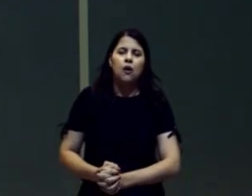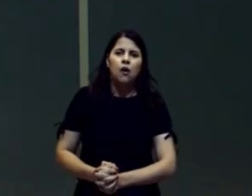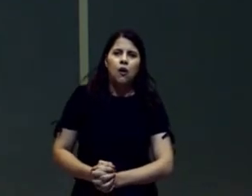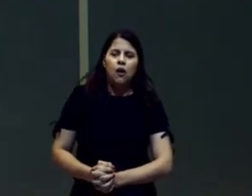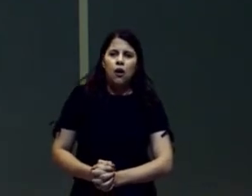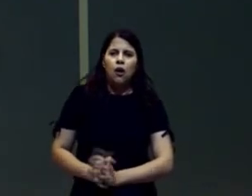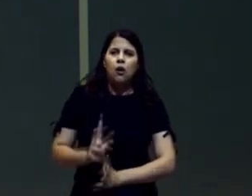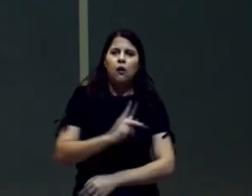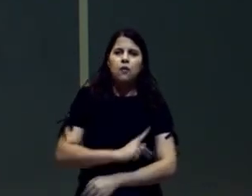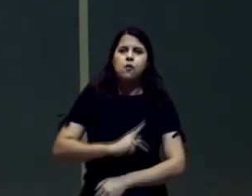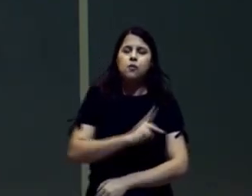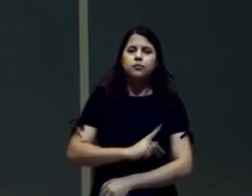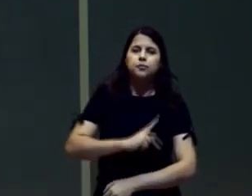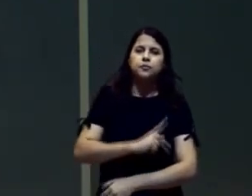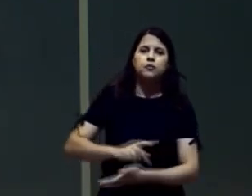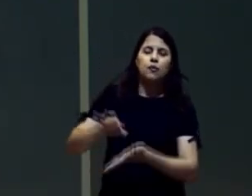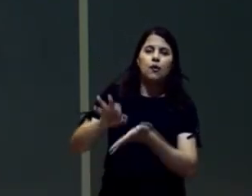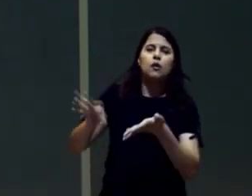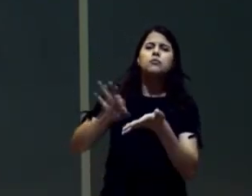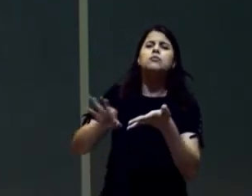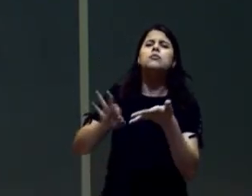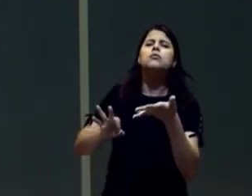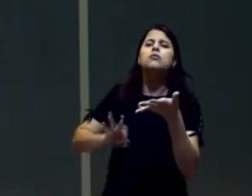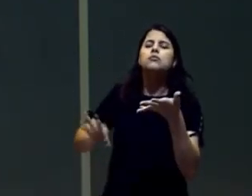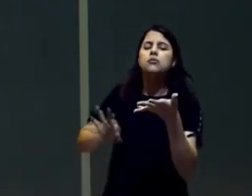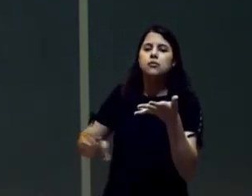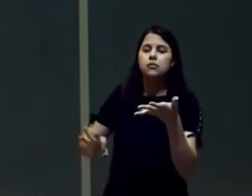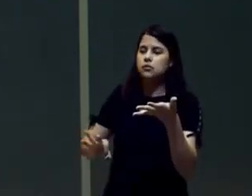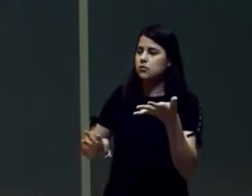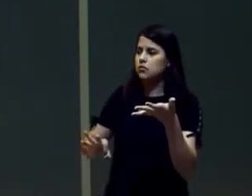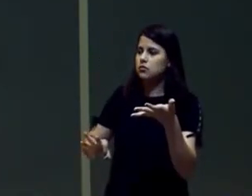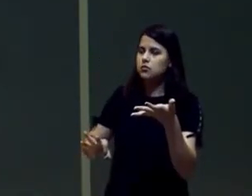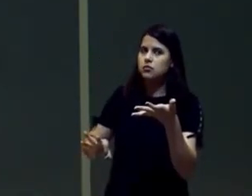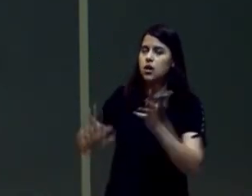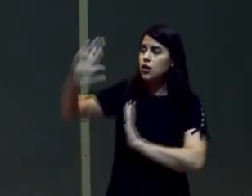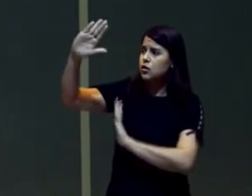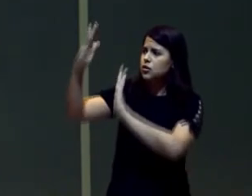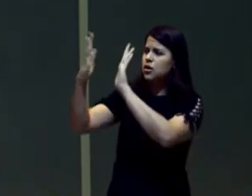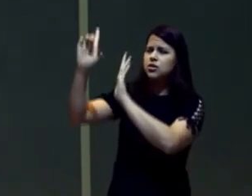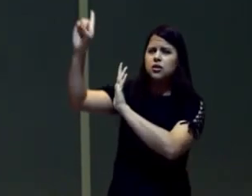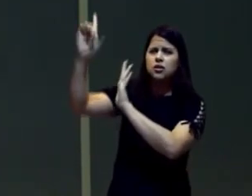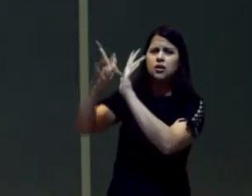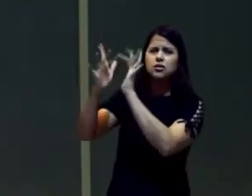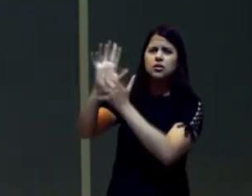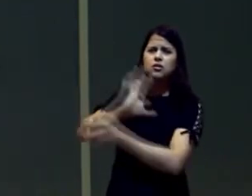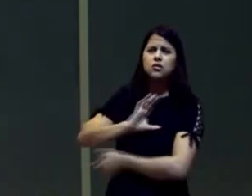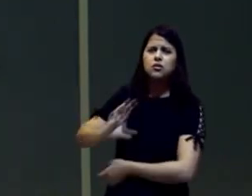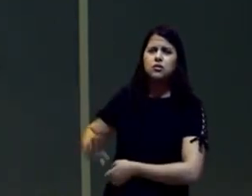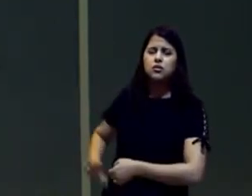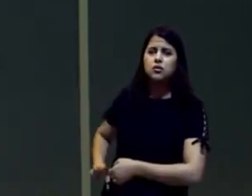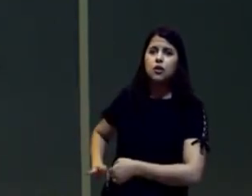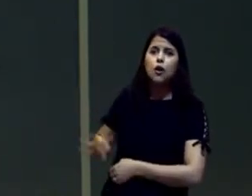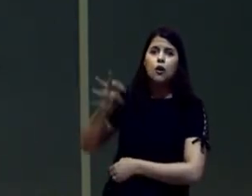considerações. E as últimas palavras de Paulo são essas: diante de Deus e de Cristo Jesus, que há de